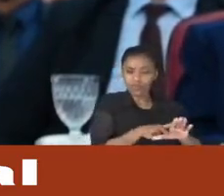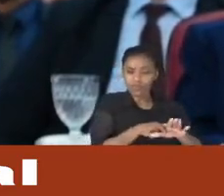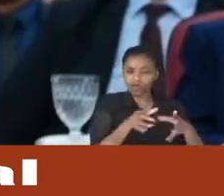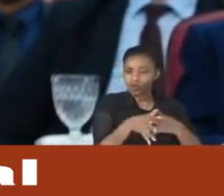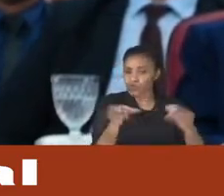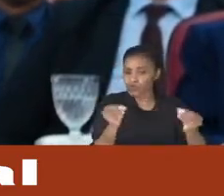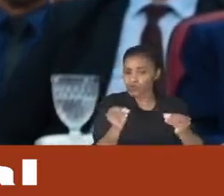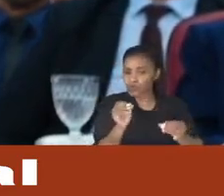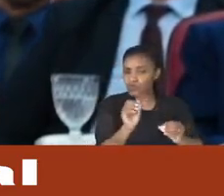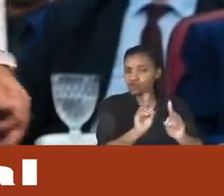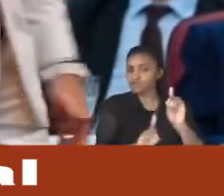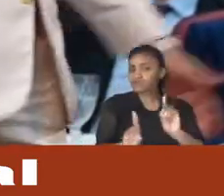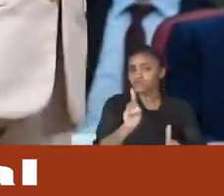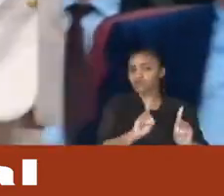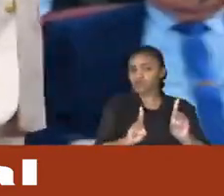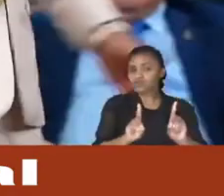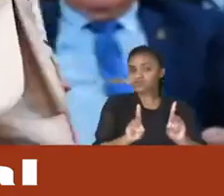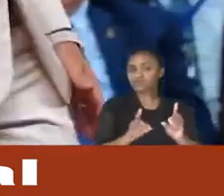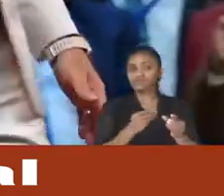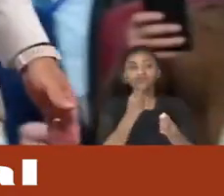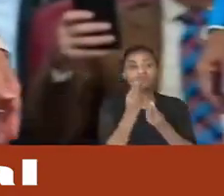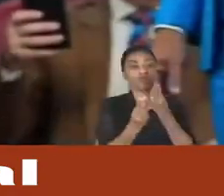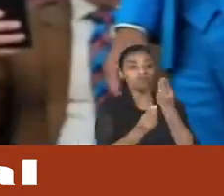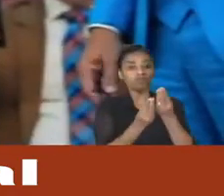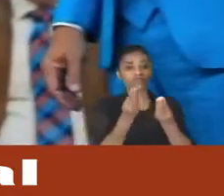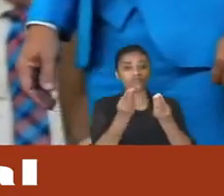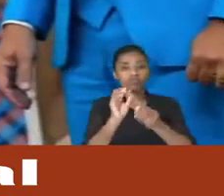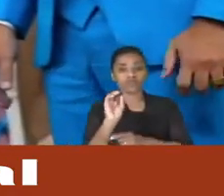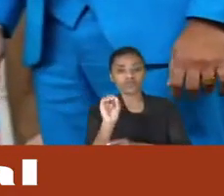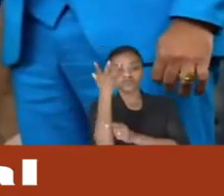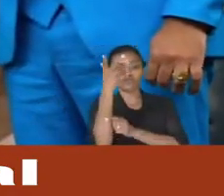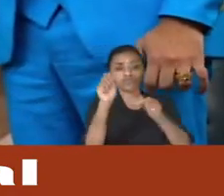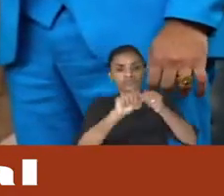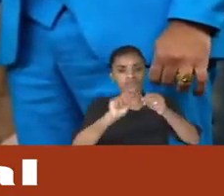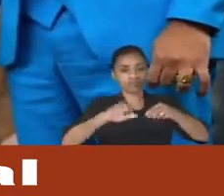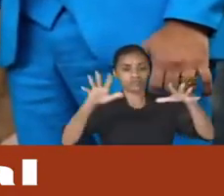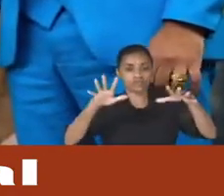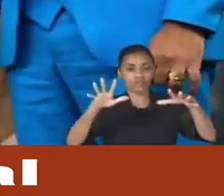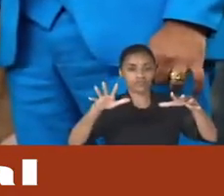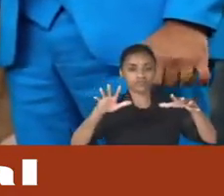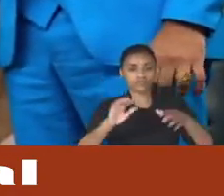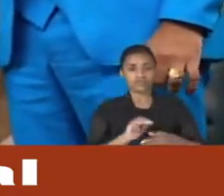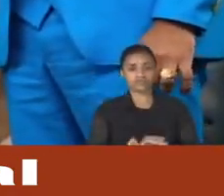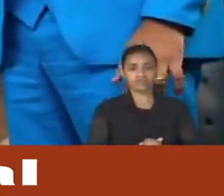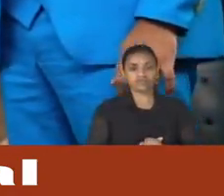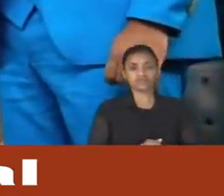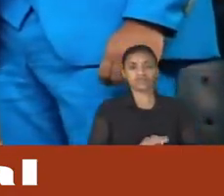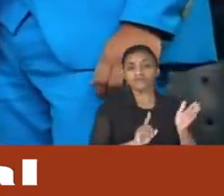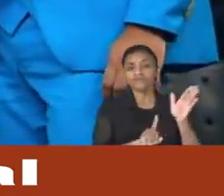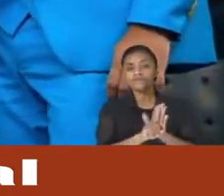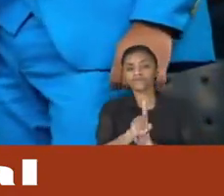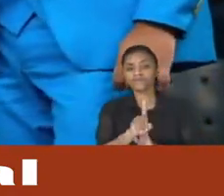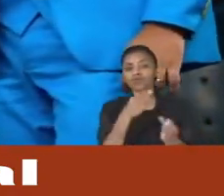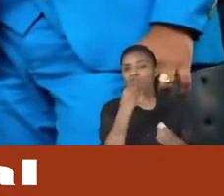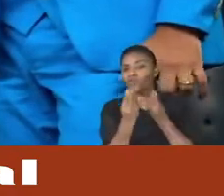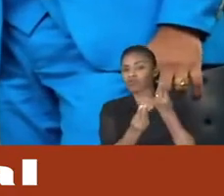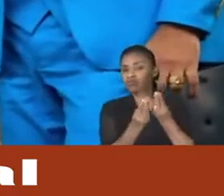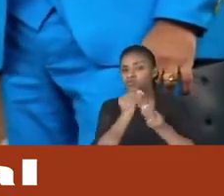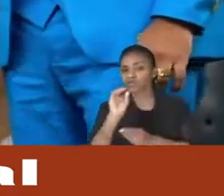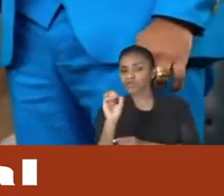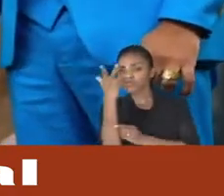alguém? Pergunte para mim, como acontecem os milagres, pastor? Só falo se todo mundo perguntar.